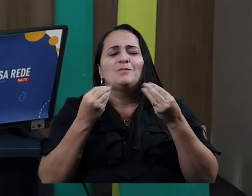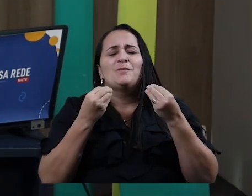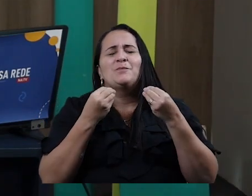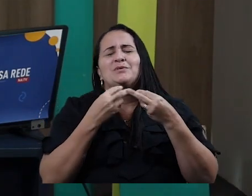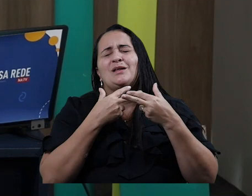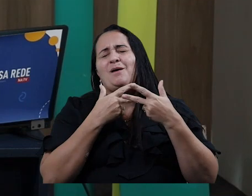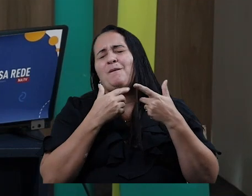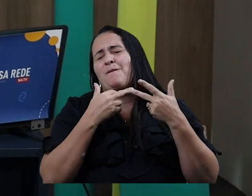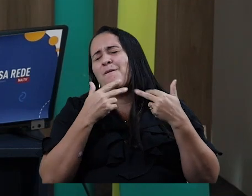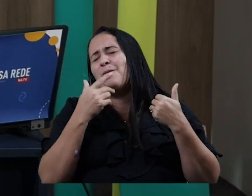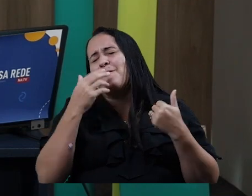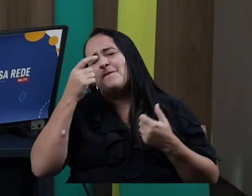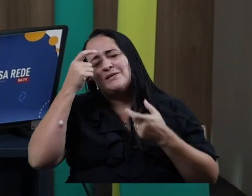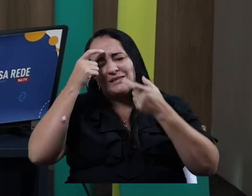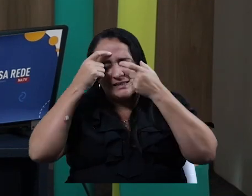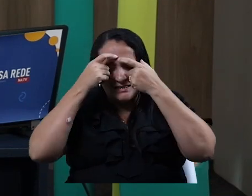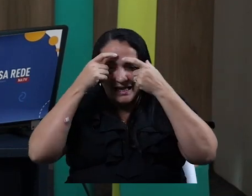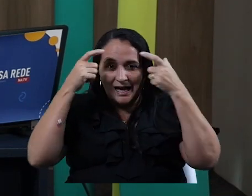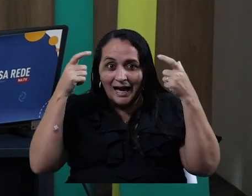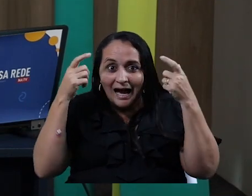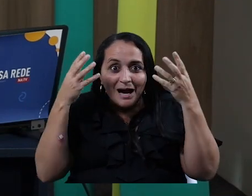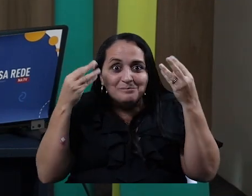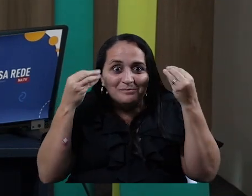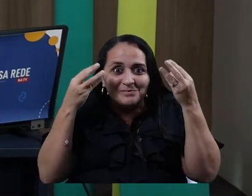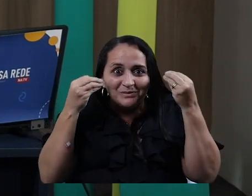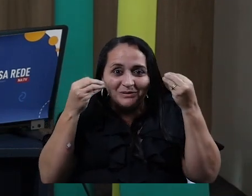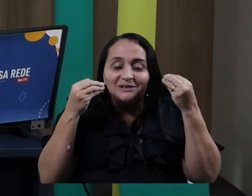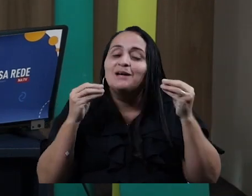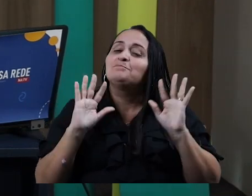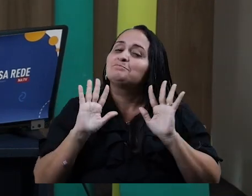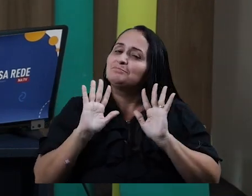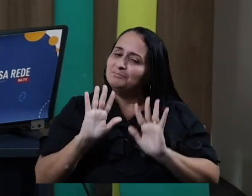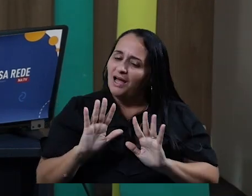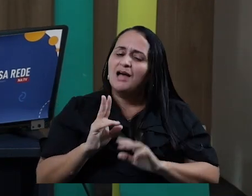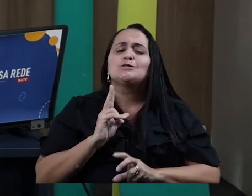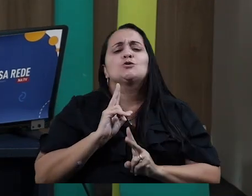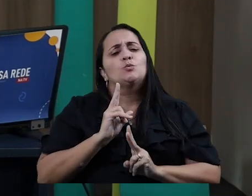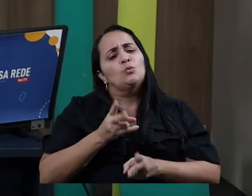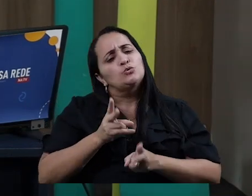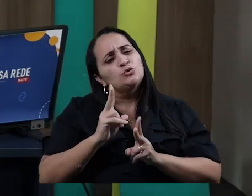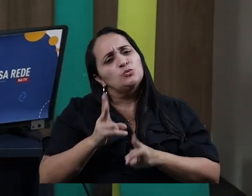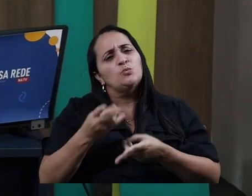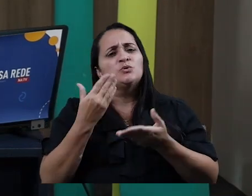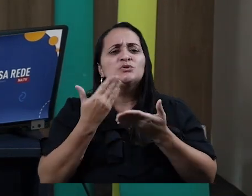na sua cabeça, né? Mas continue estudando reta numérica, porque a